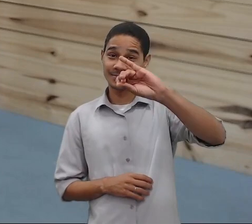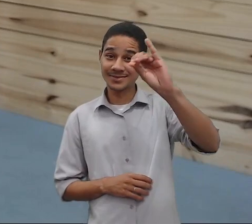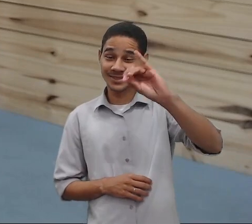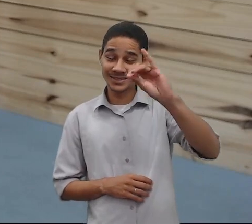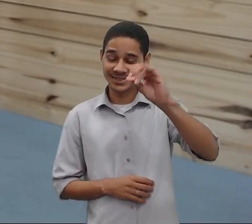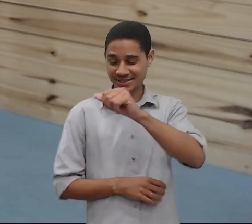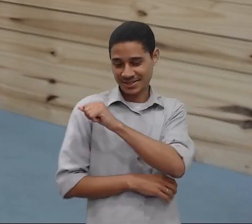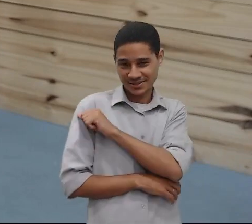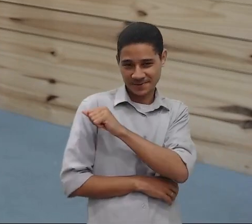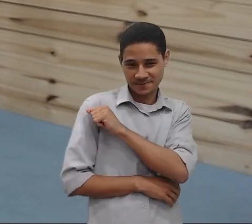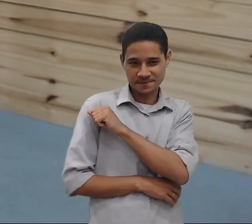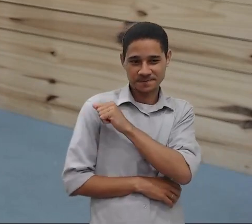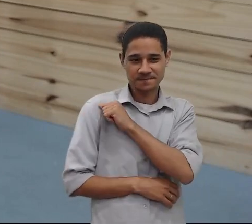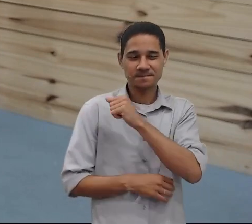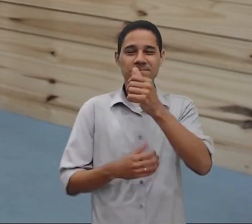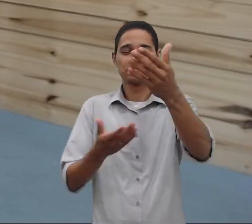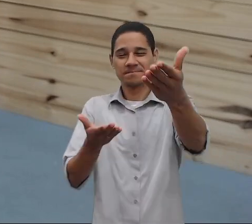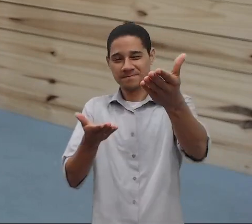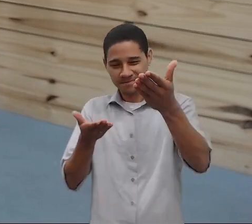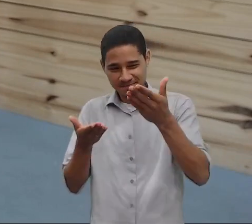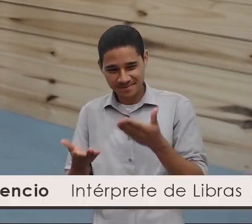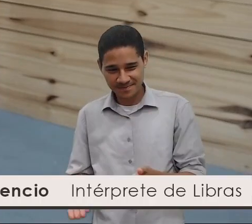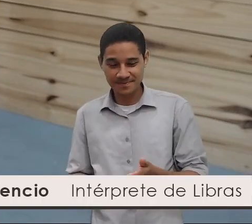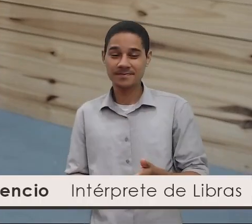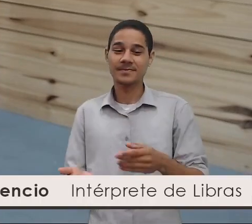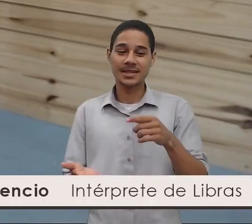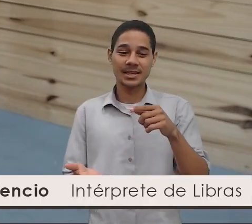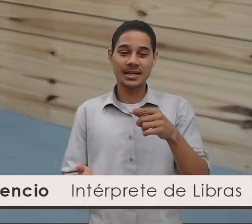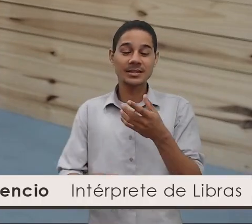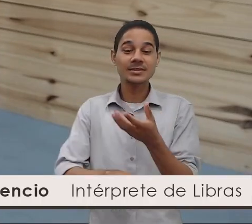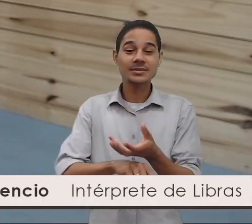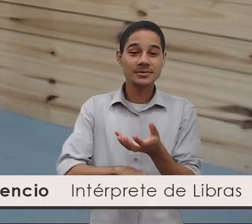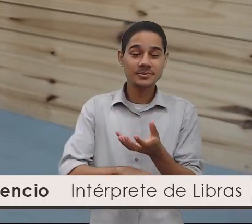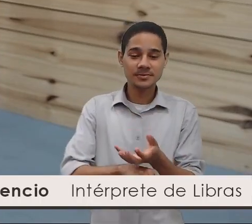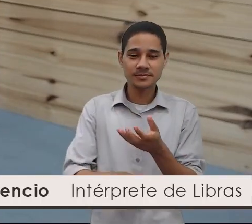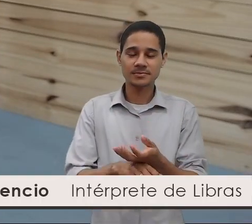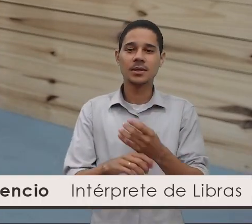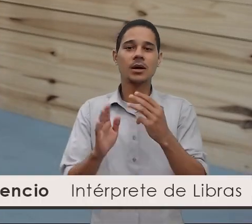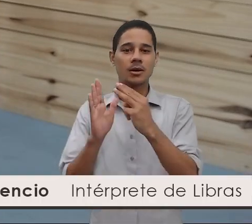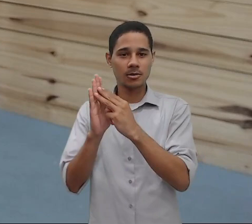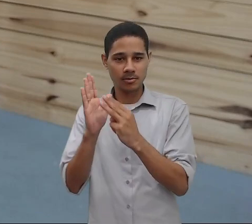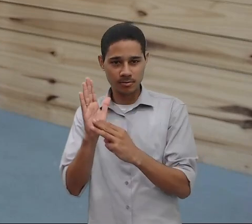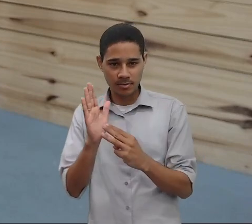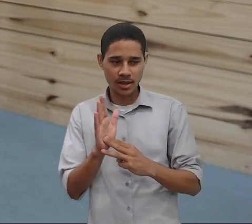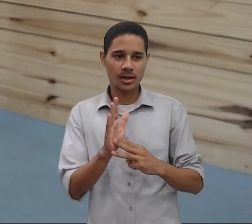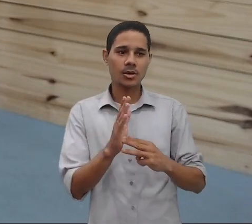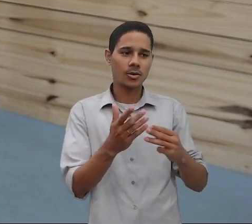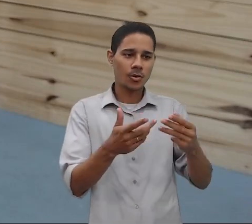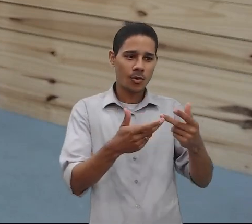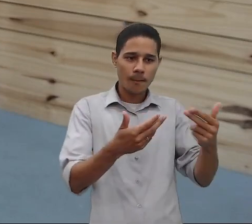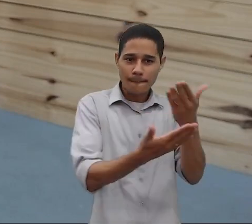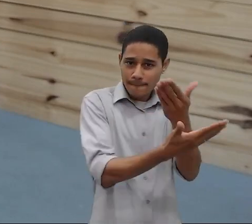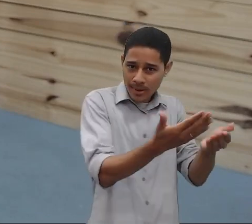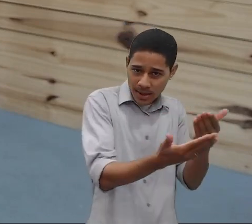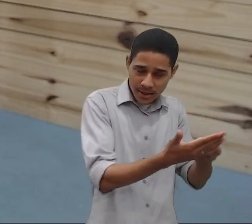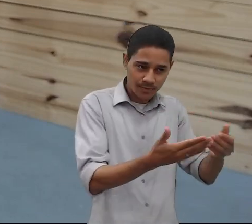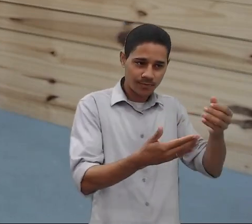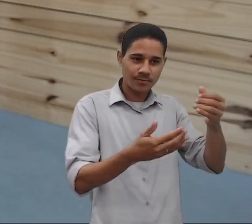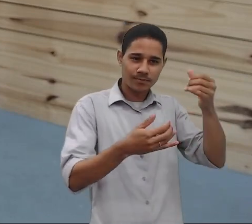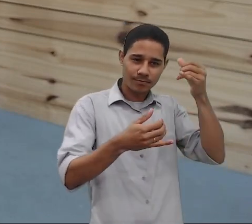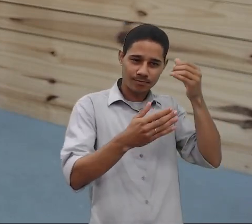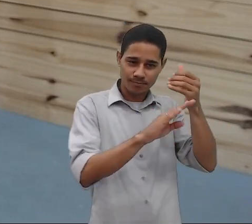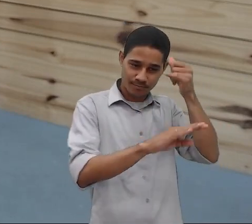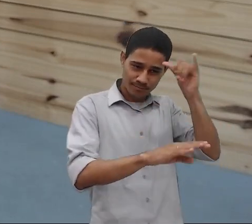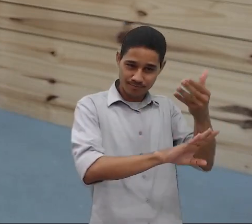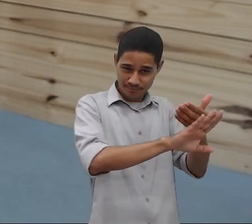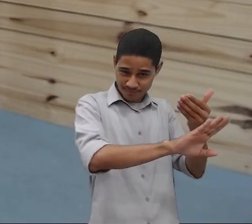Olá, alunos! Sejam bem-vindos à disciplina Método de Prevenção e Controle de Perdas, a última disciplina